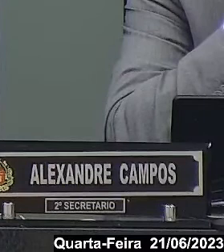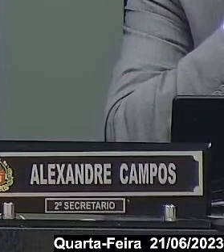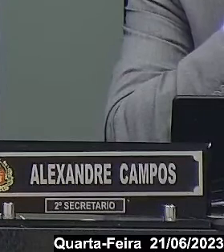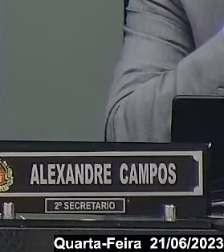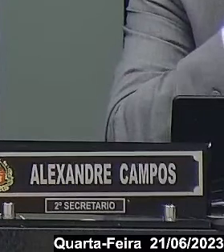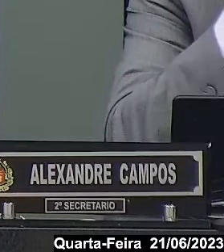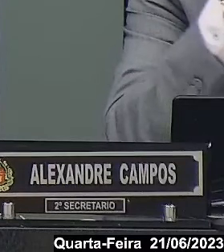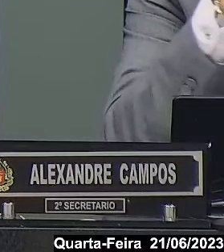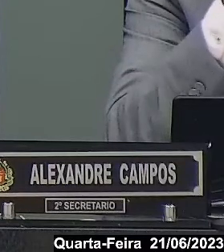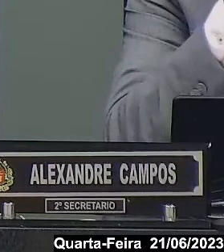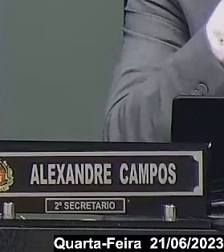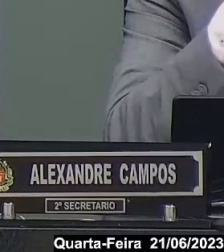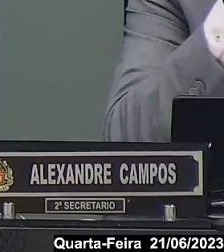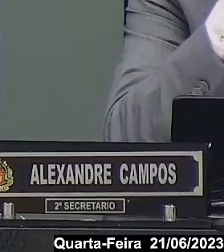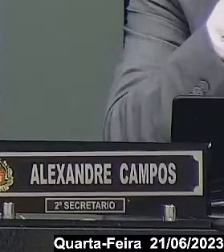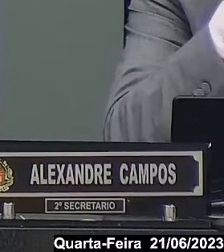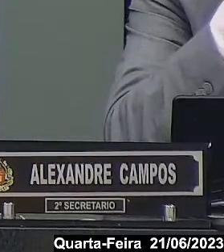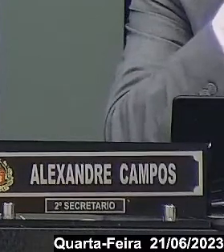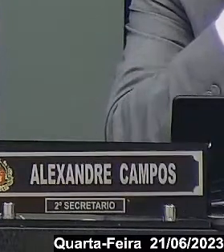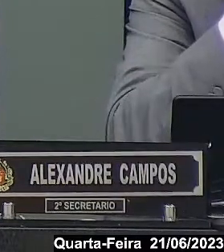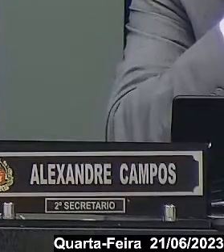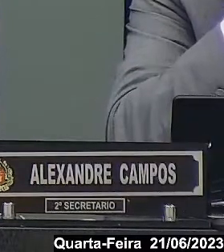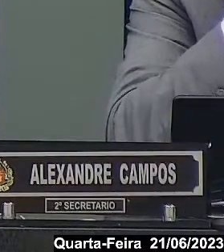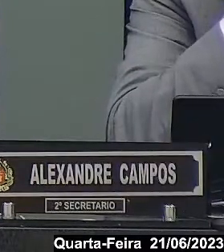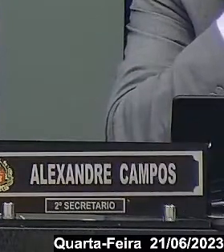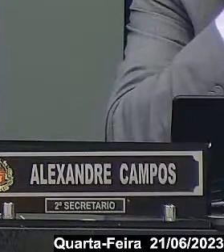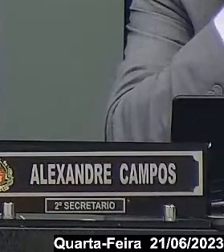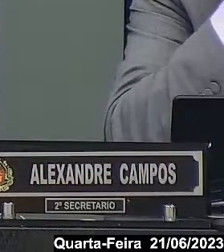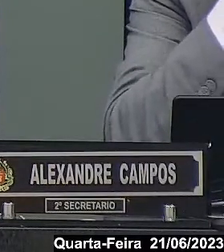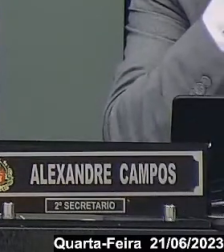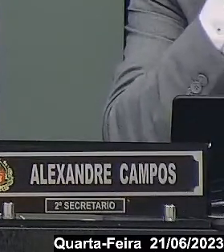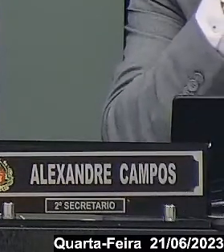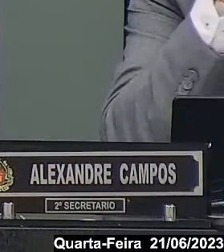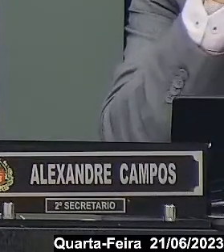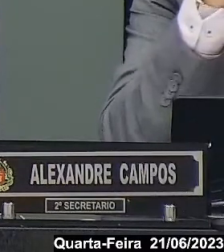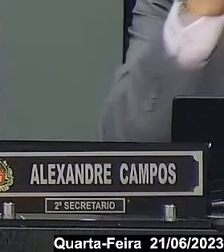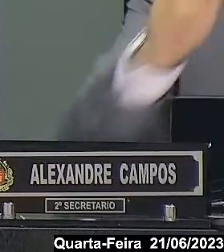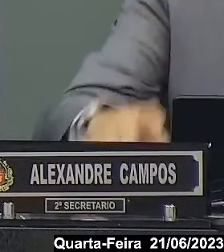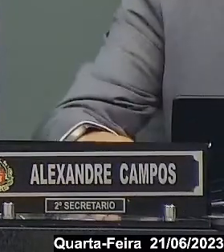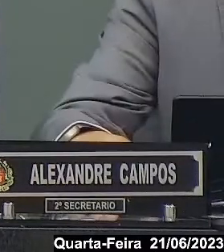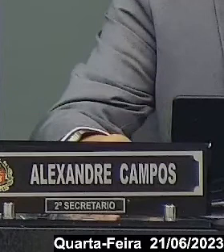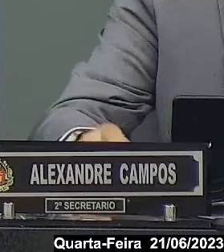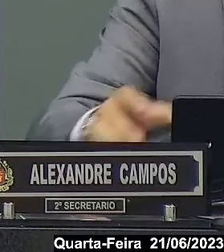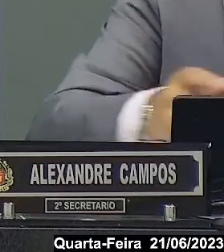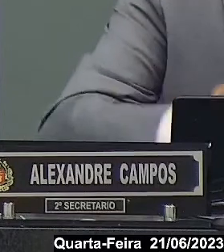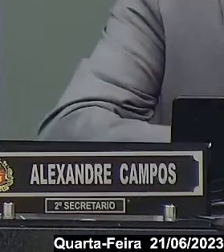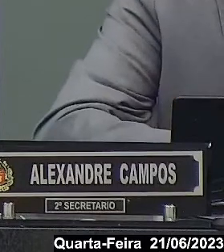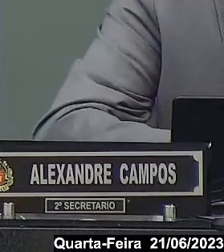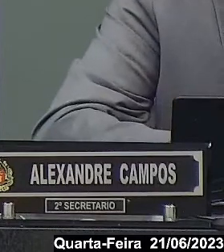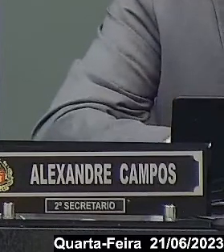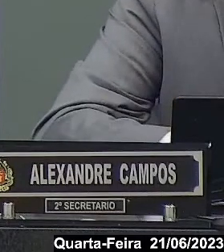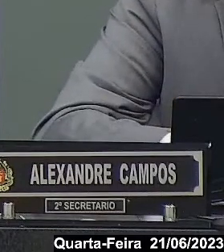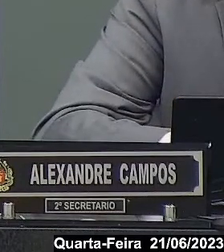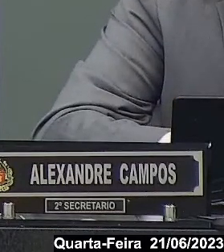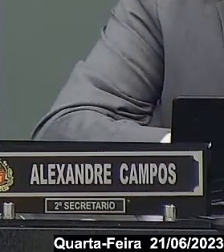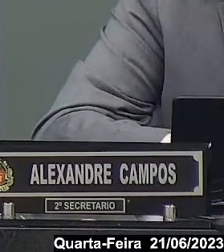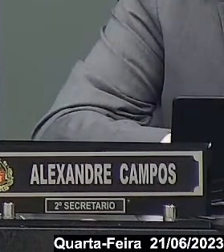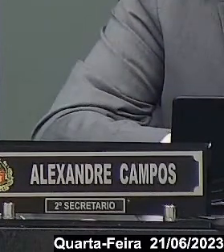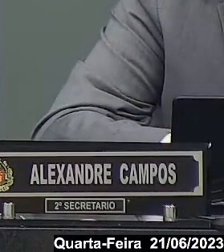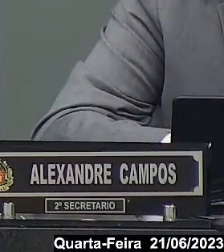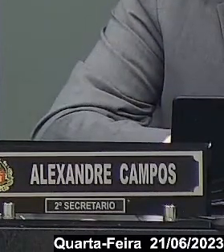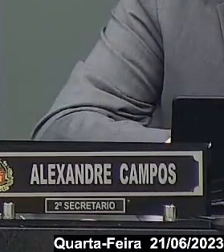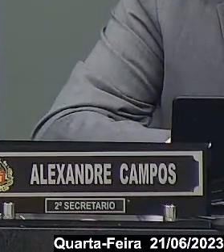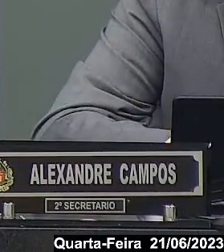vereador Abidã Henrique da Silva. Seguindo, usou da palavra o vereador Gilberto Oliveira da Silva, com as partes dos vereadores Renato Luiz